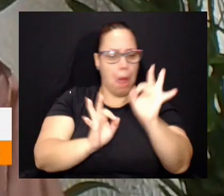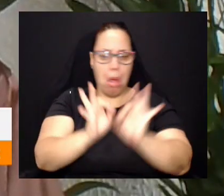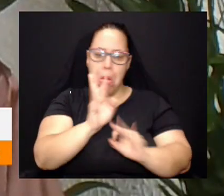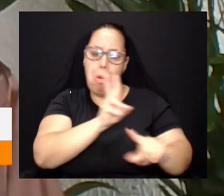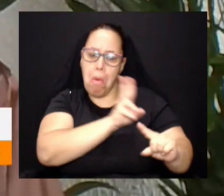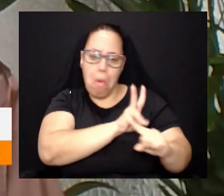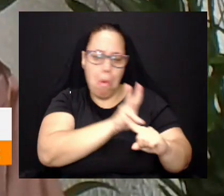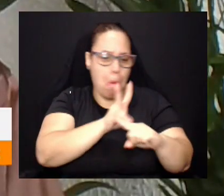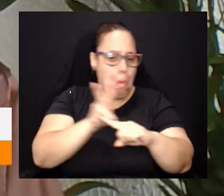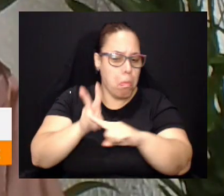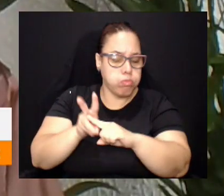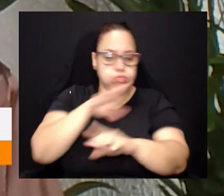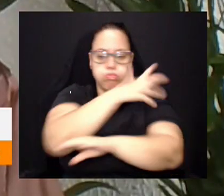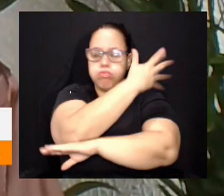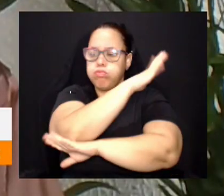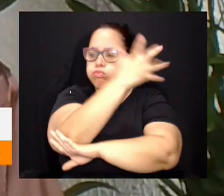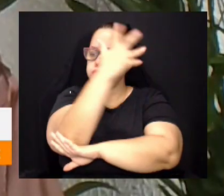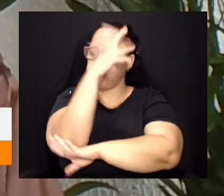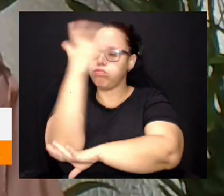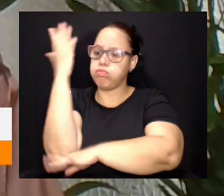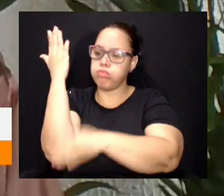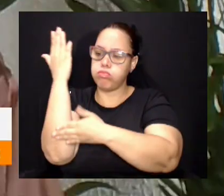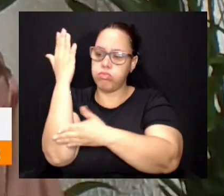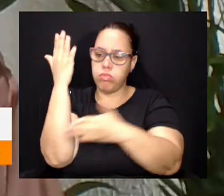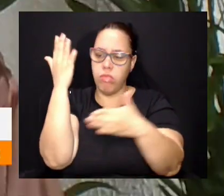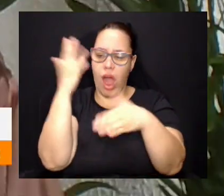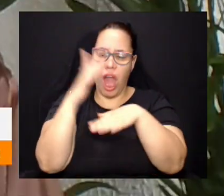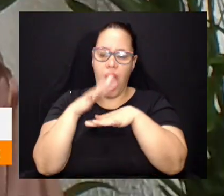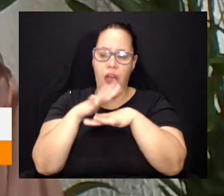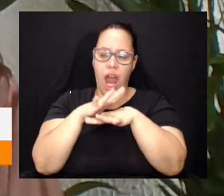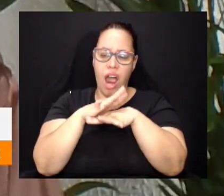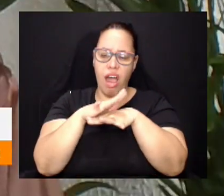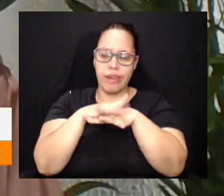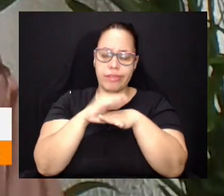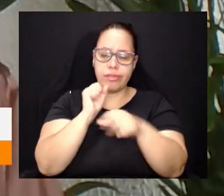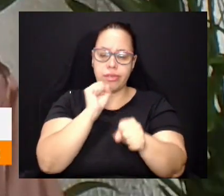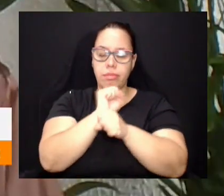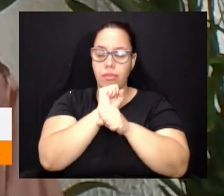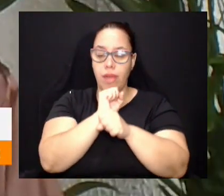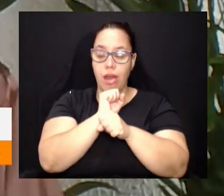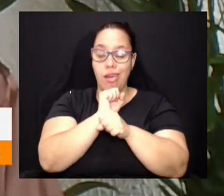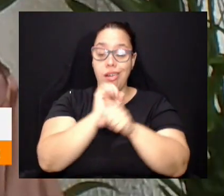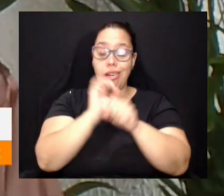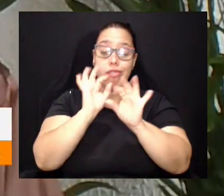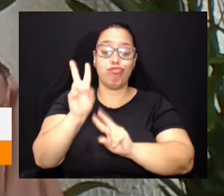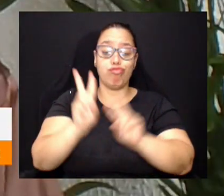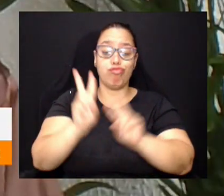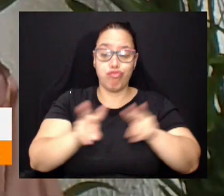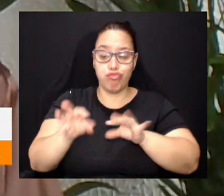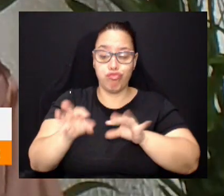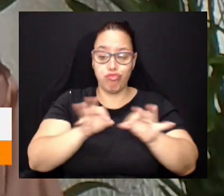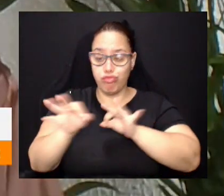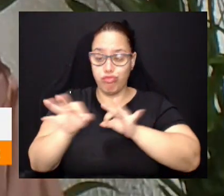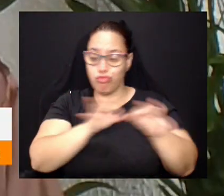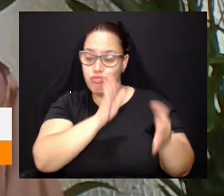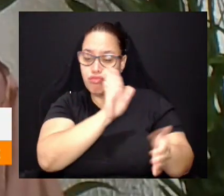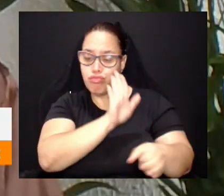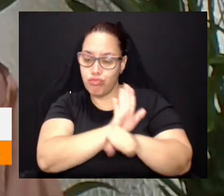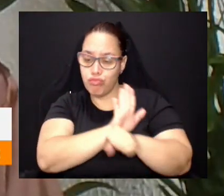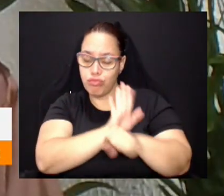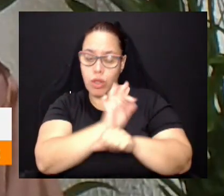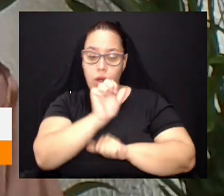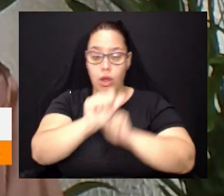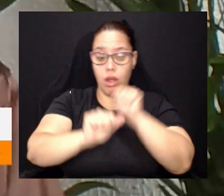esse jardim, ele começa a adoecer quando a gente para de cuidar, ou seja, quando a gente para de trocar,